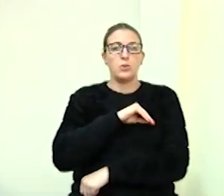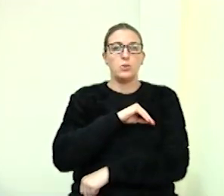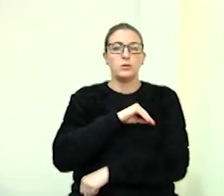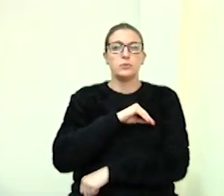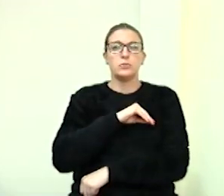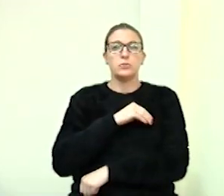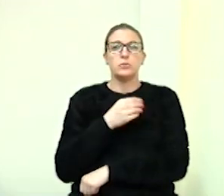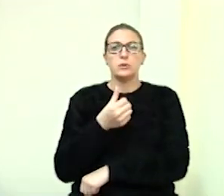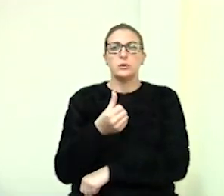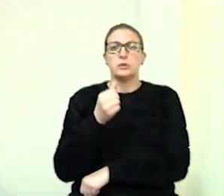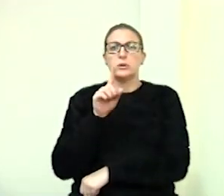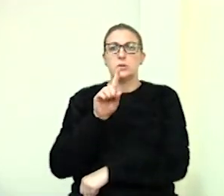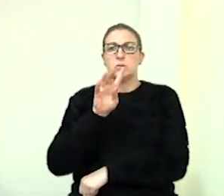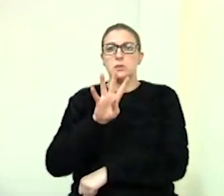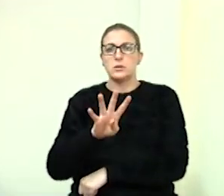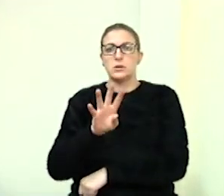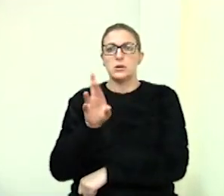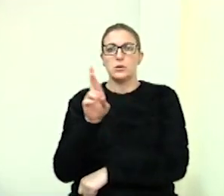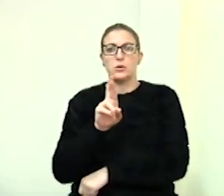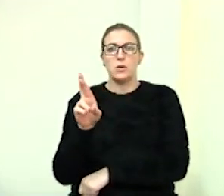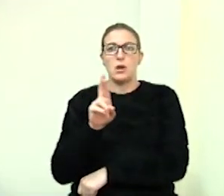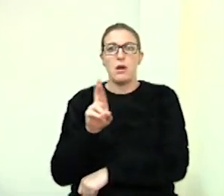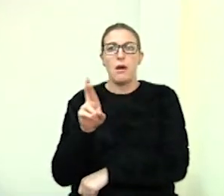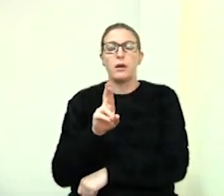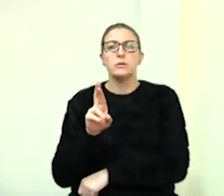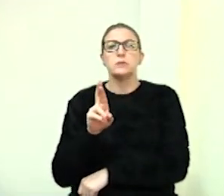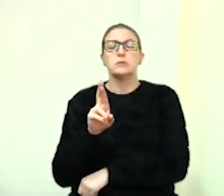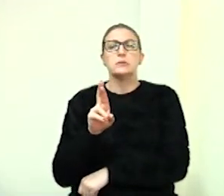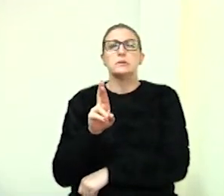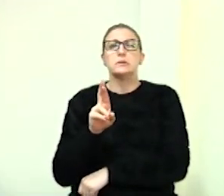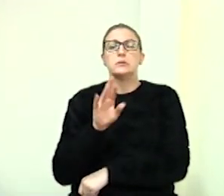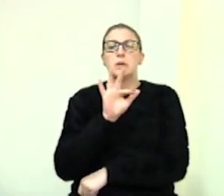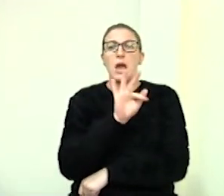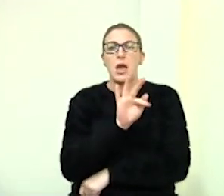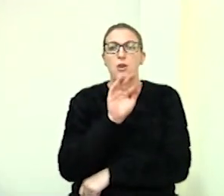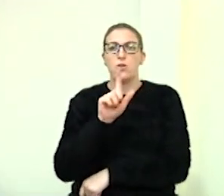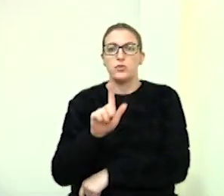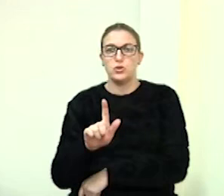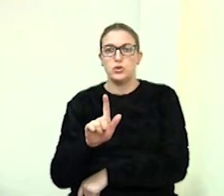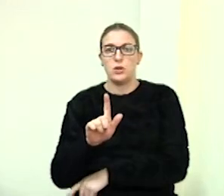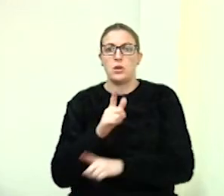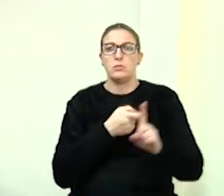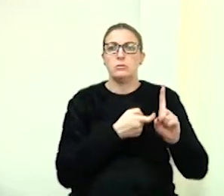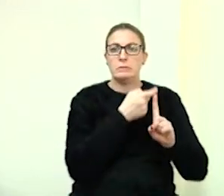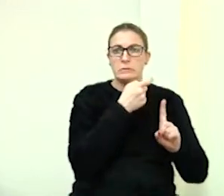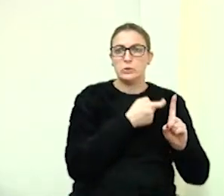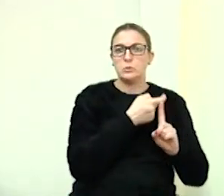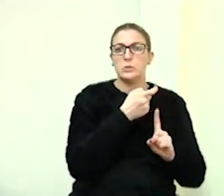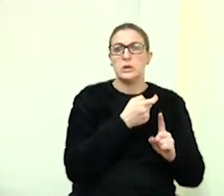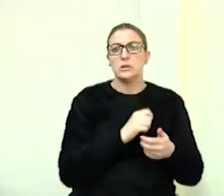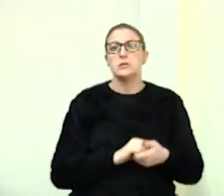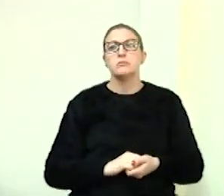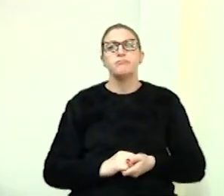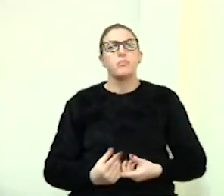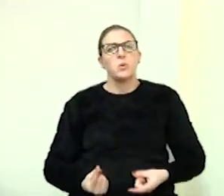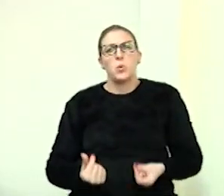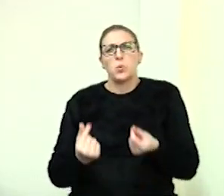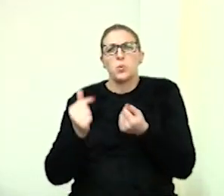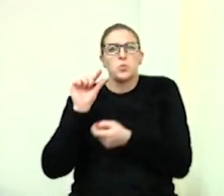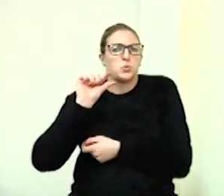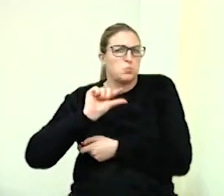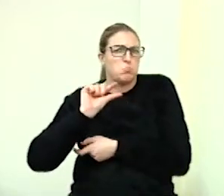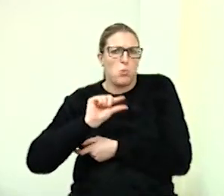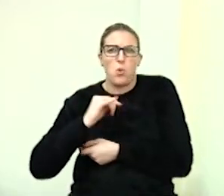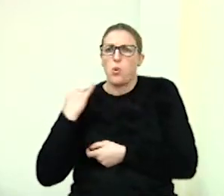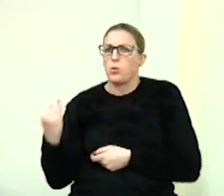no caso, R$ 614,00 de FG por mês. Então, o custo é irisório pela importância que